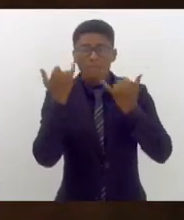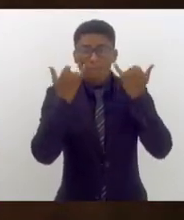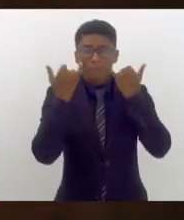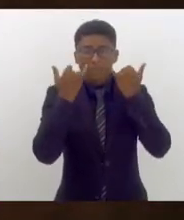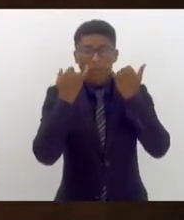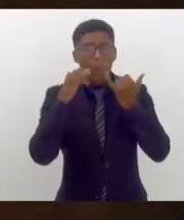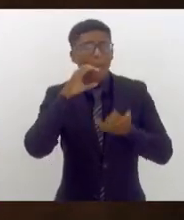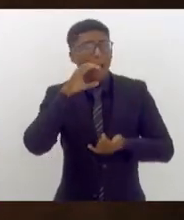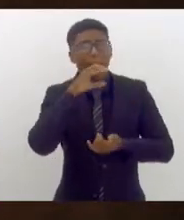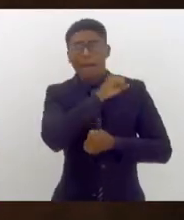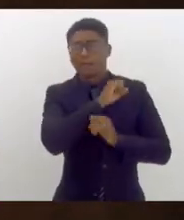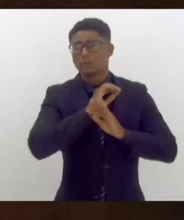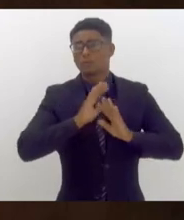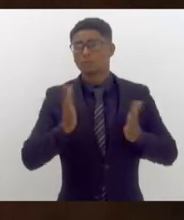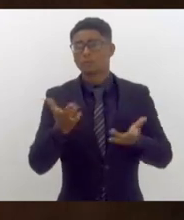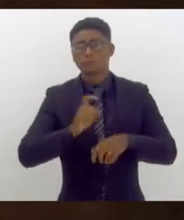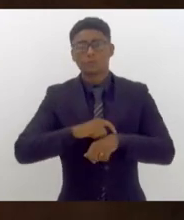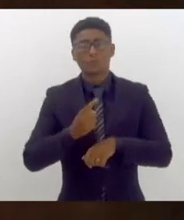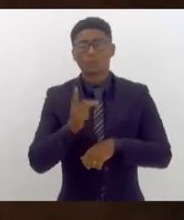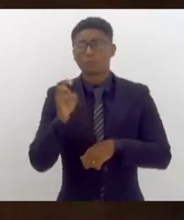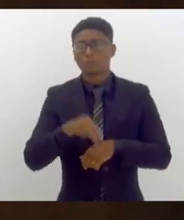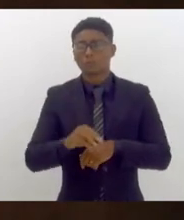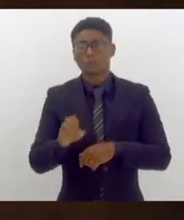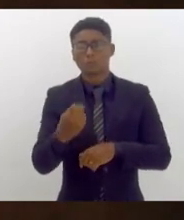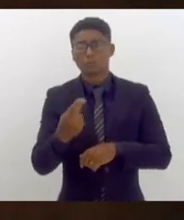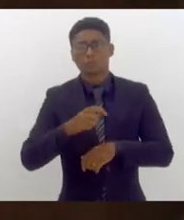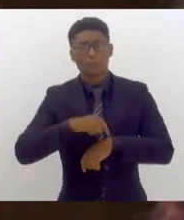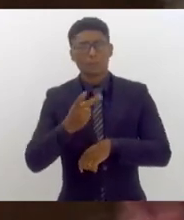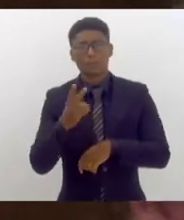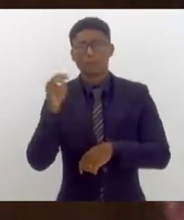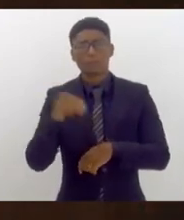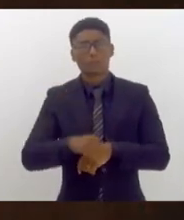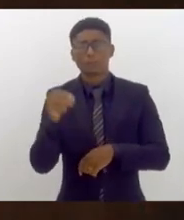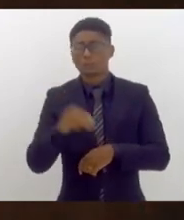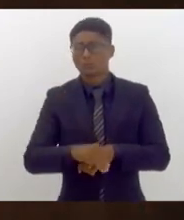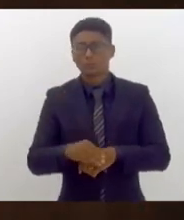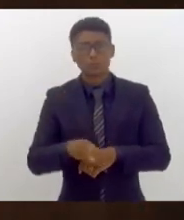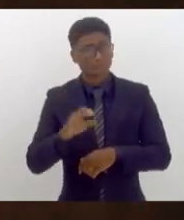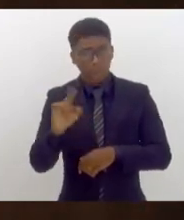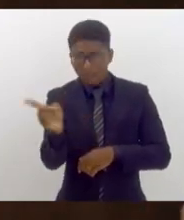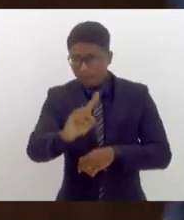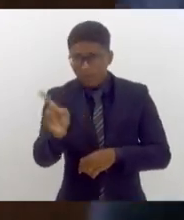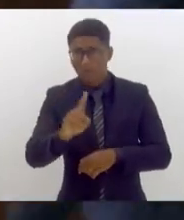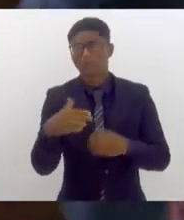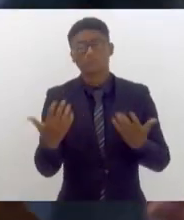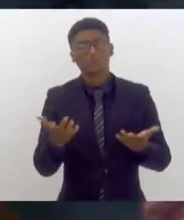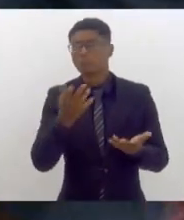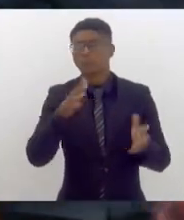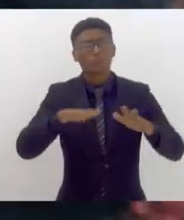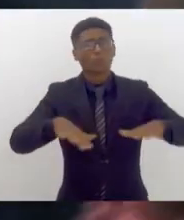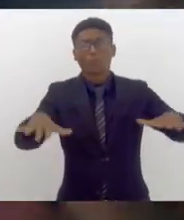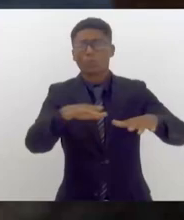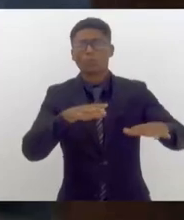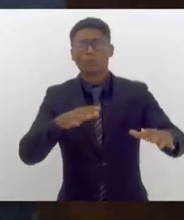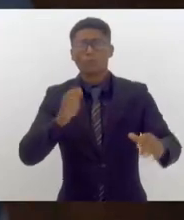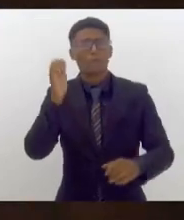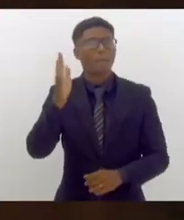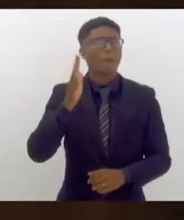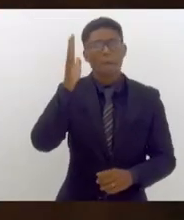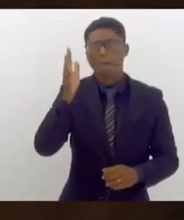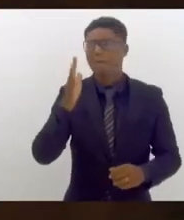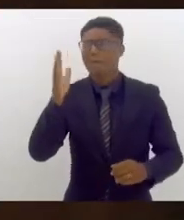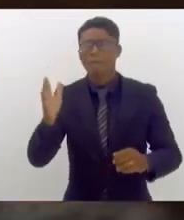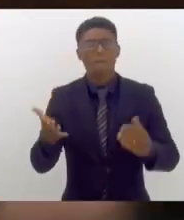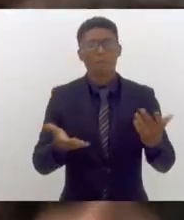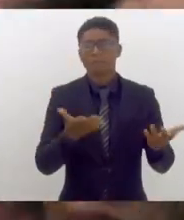Uma breve notícia dá em um minuto, dois minutos. Senão a gente transforma isso aqui, todo mundo discursa, não precisa mais